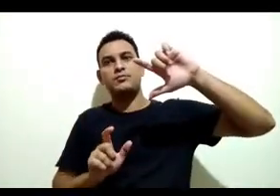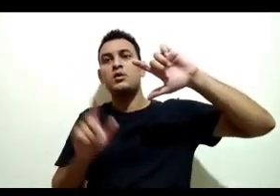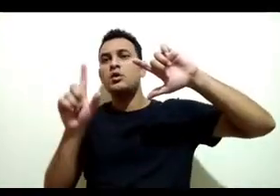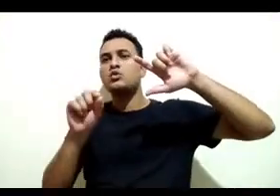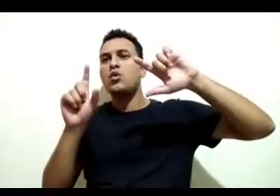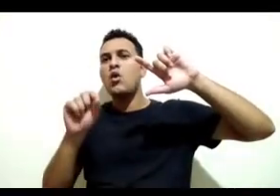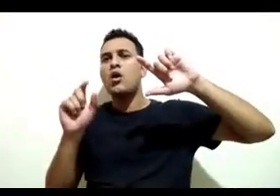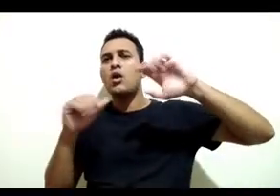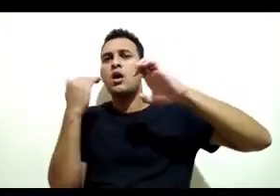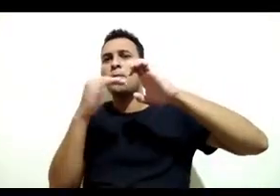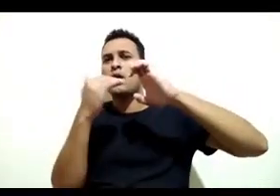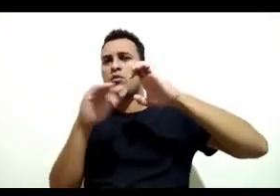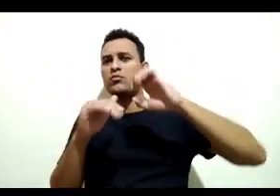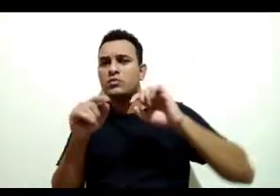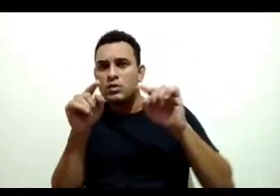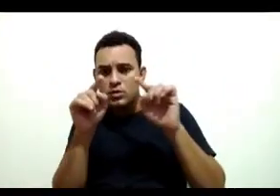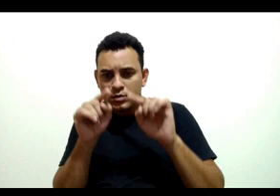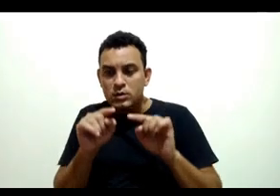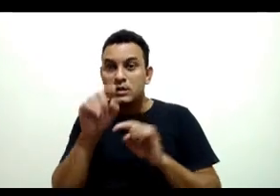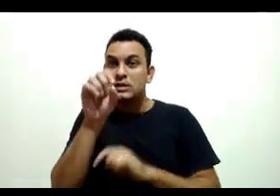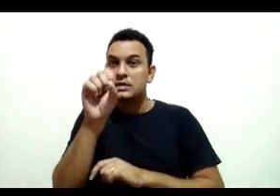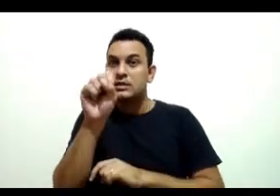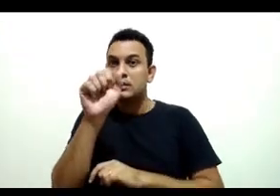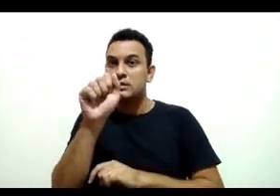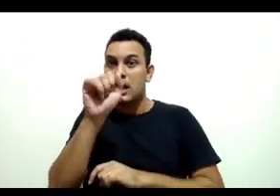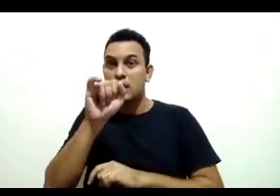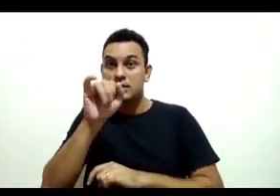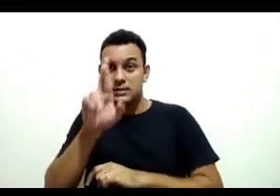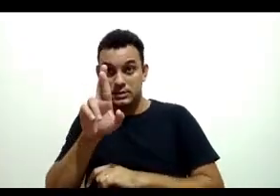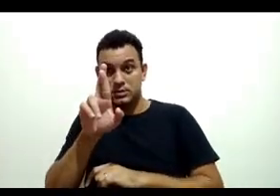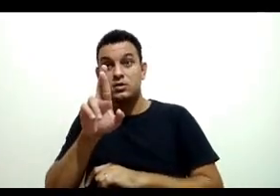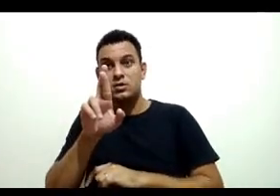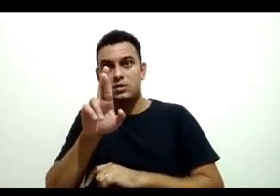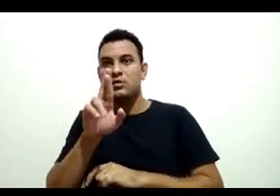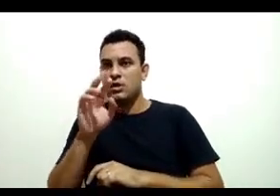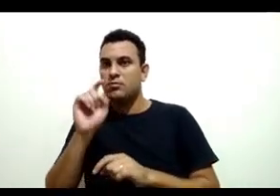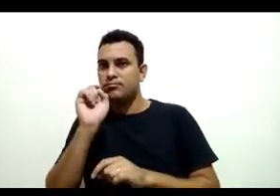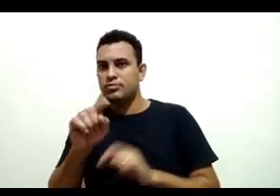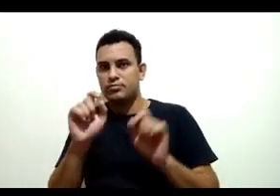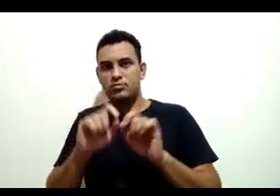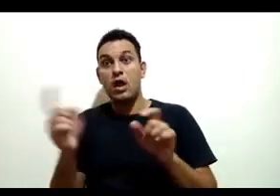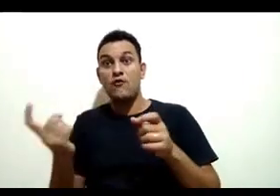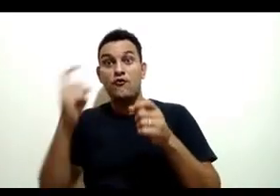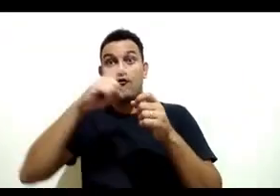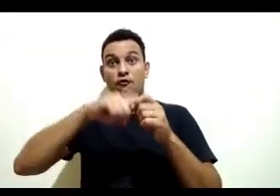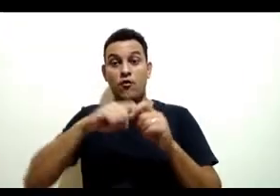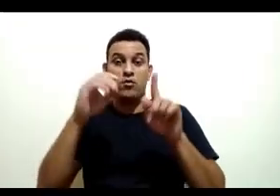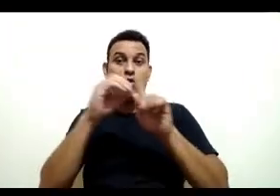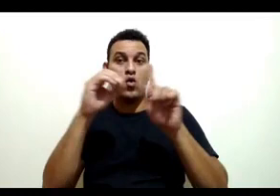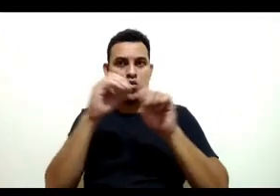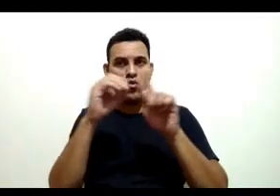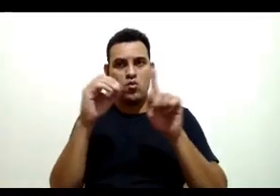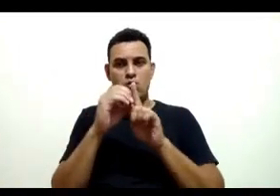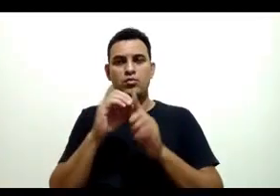a tela Escolha uma conta. Localize e clique no ícone Sair. Você voltará